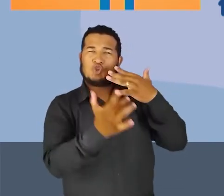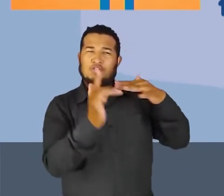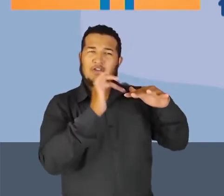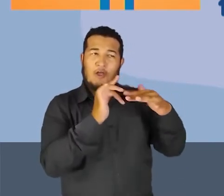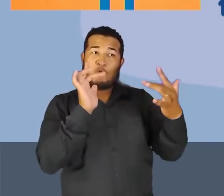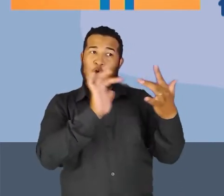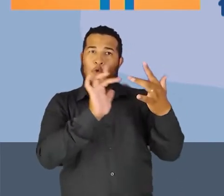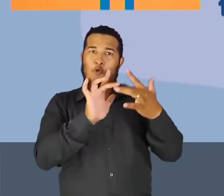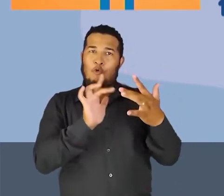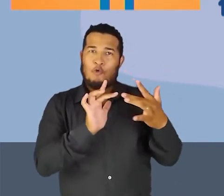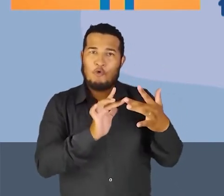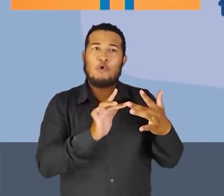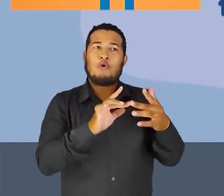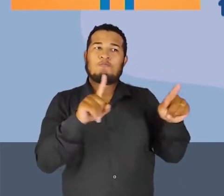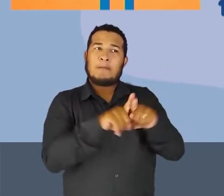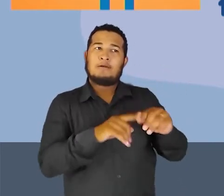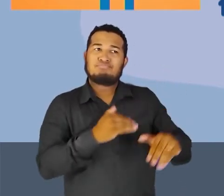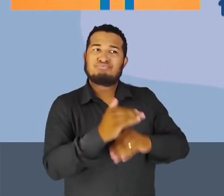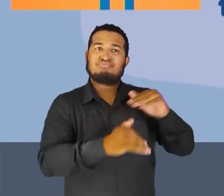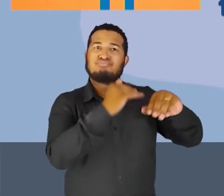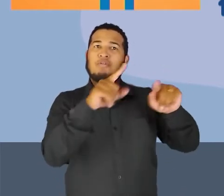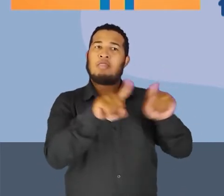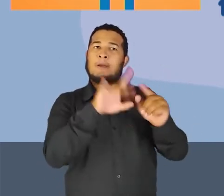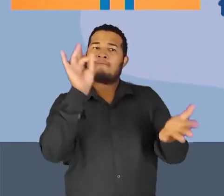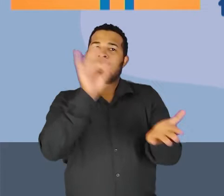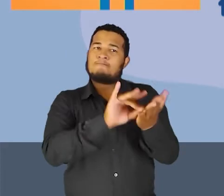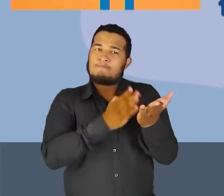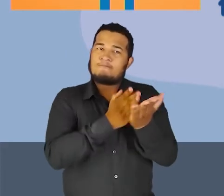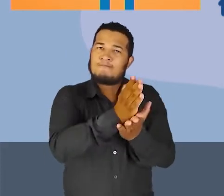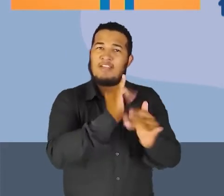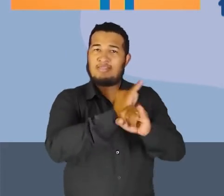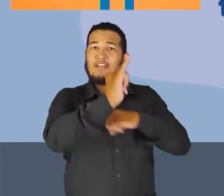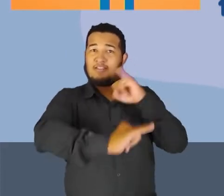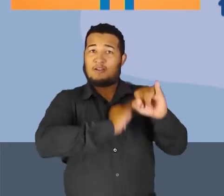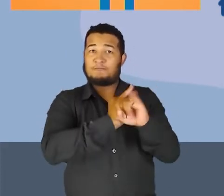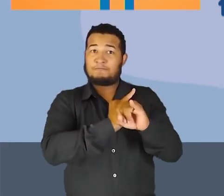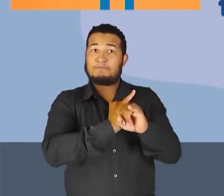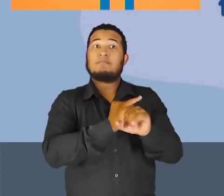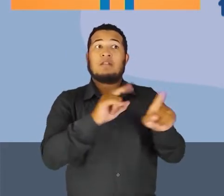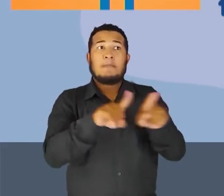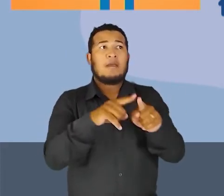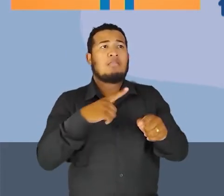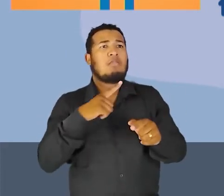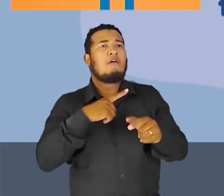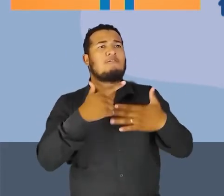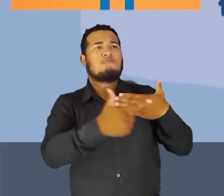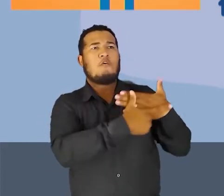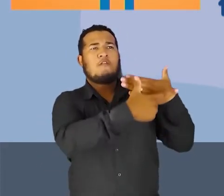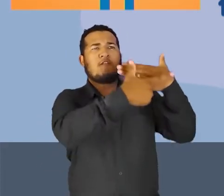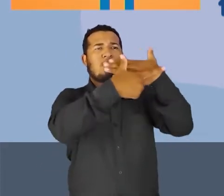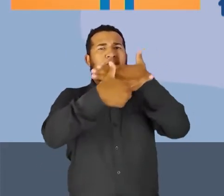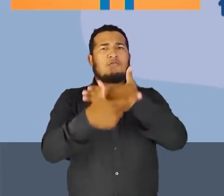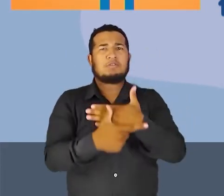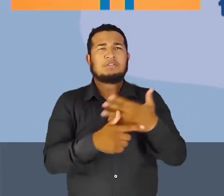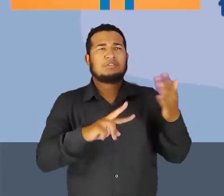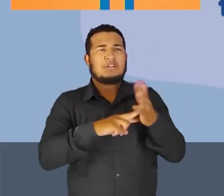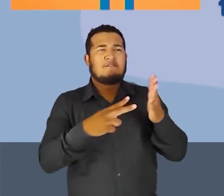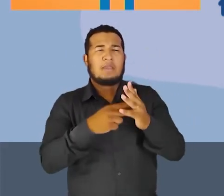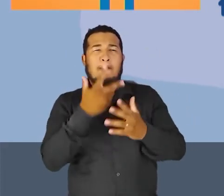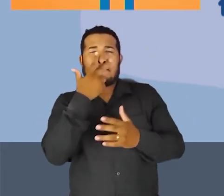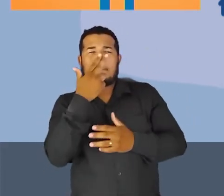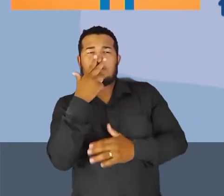às redes sociais, em meio, né, à ascensão e à consolidação da internet. São multitarefas, então